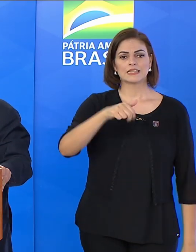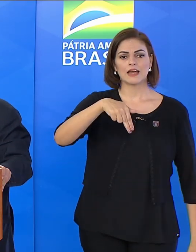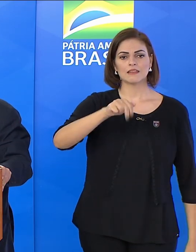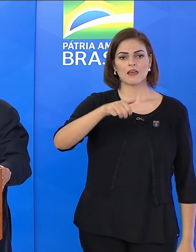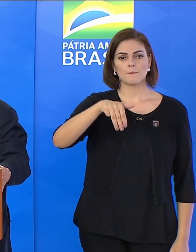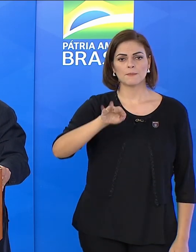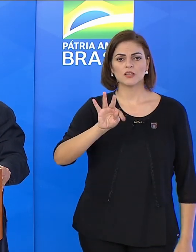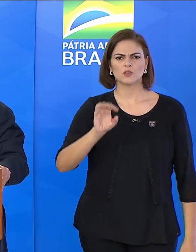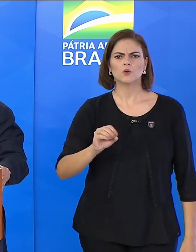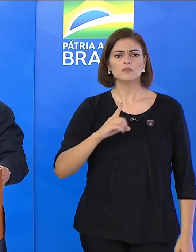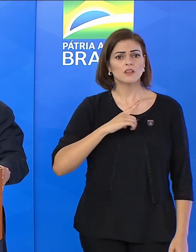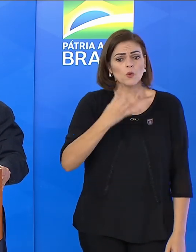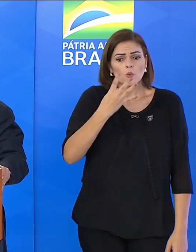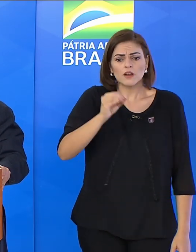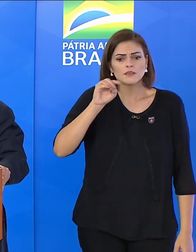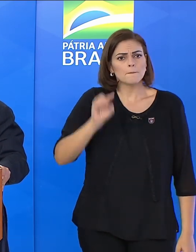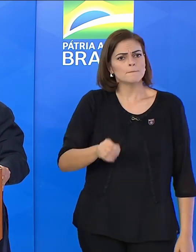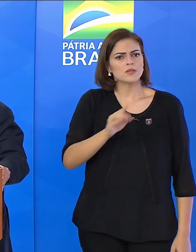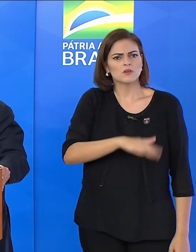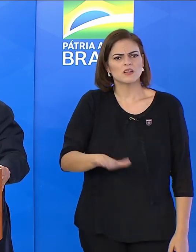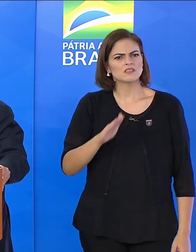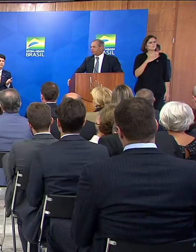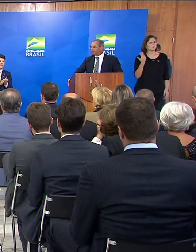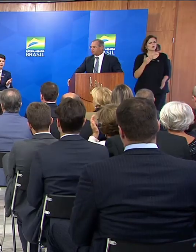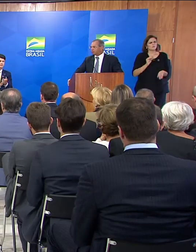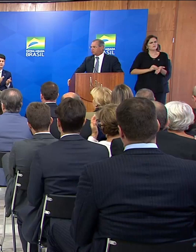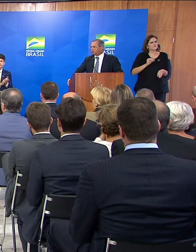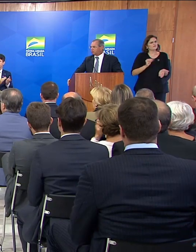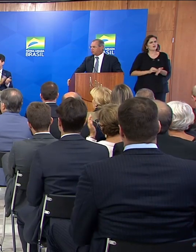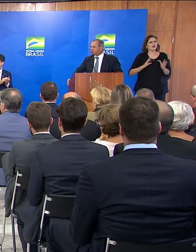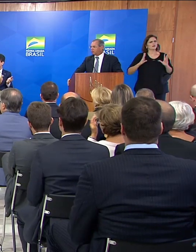morrem aí por ano no Brasil por falta de recursos.